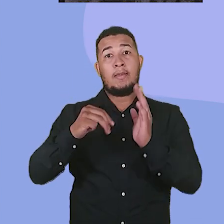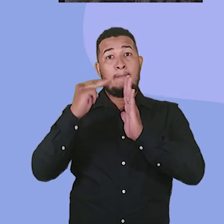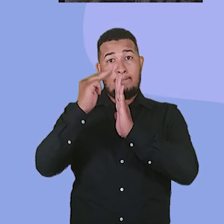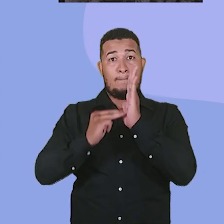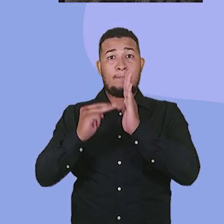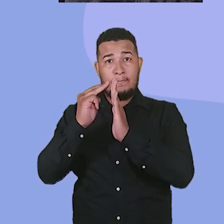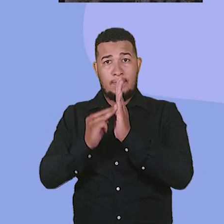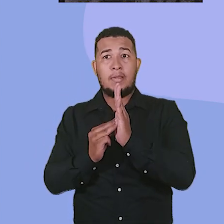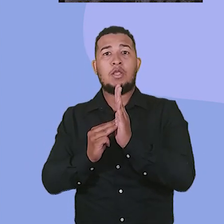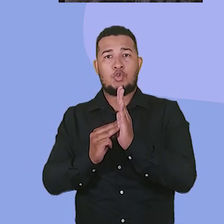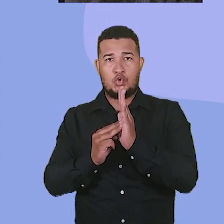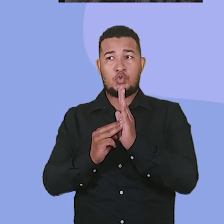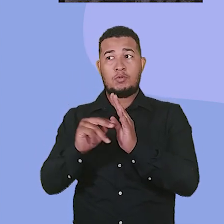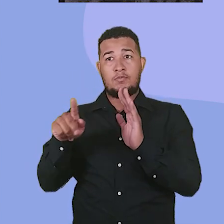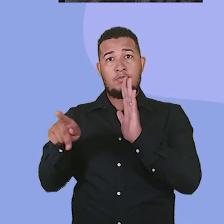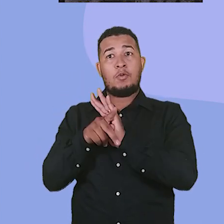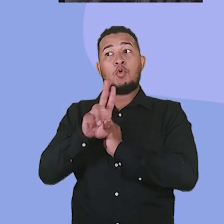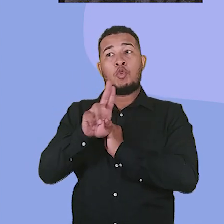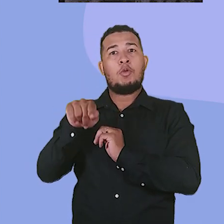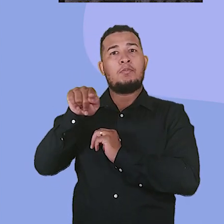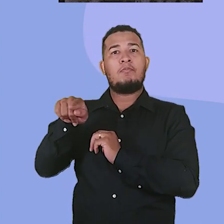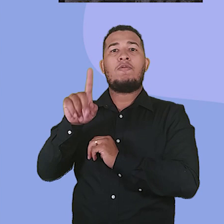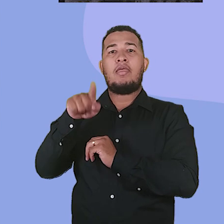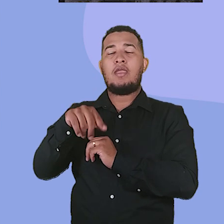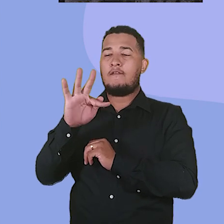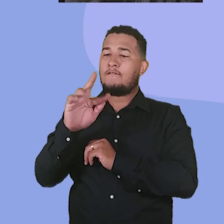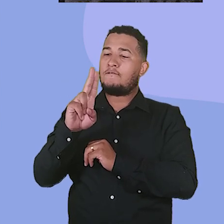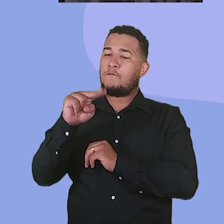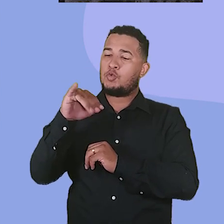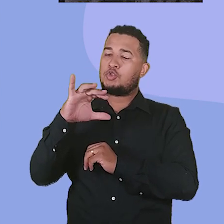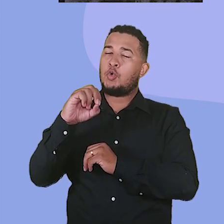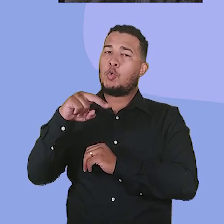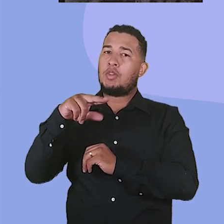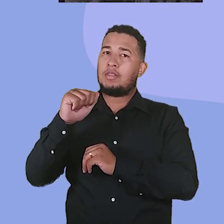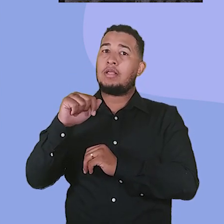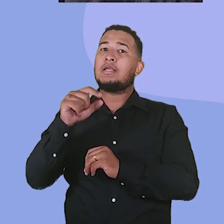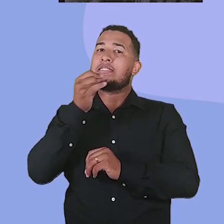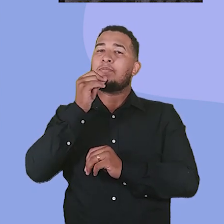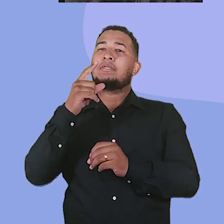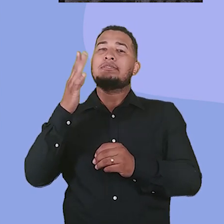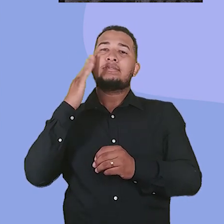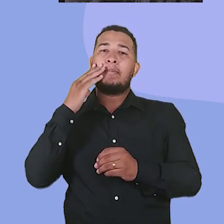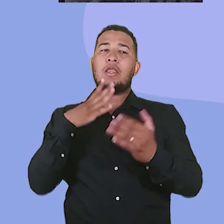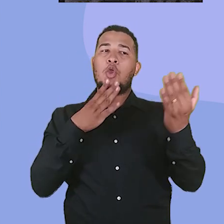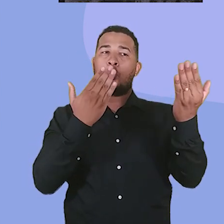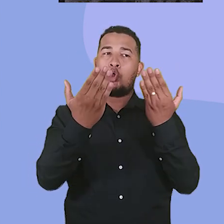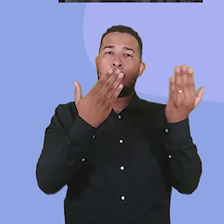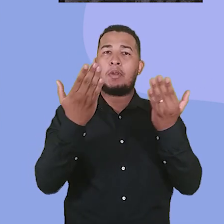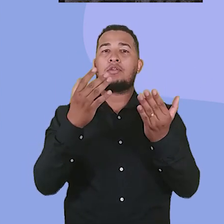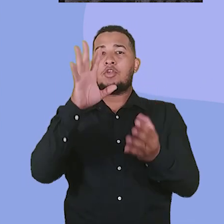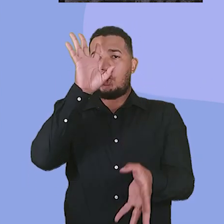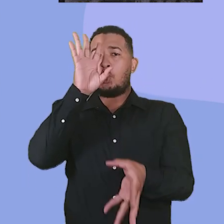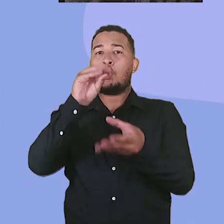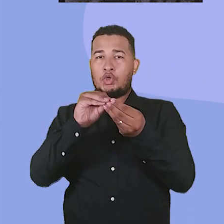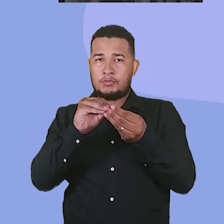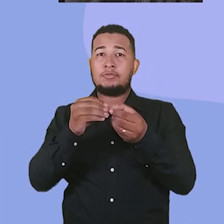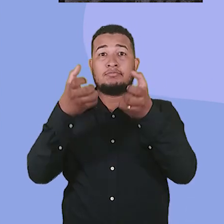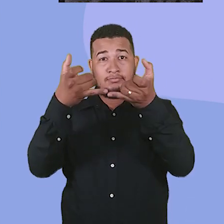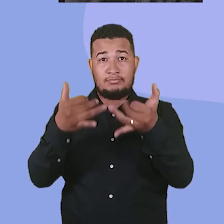o nome do método funcionalista, o nome do método compreensivista, para tentar